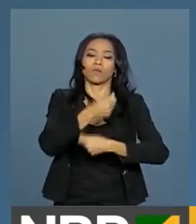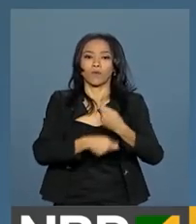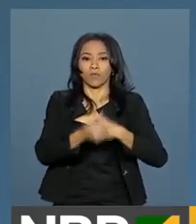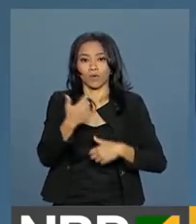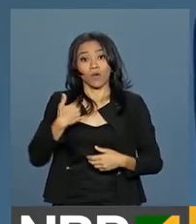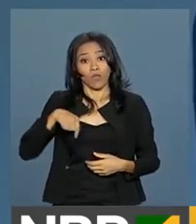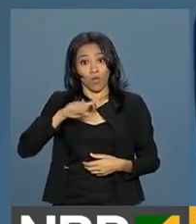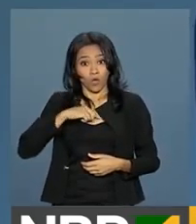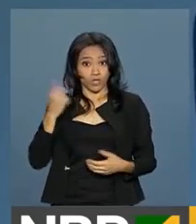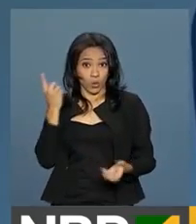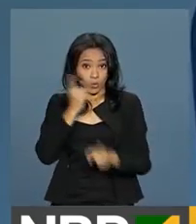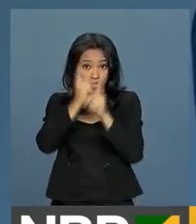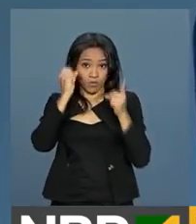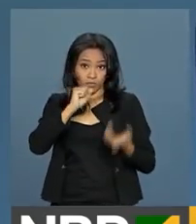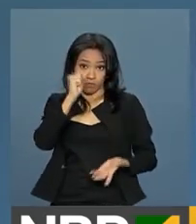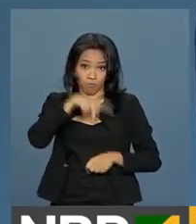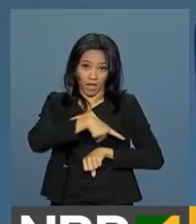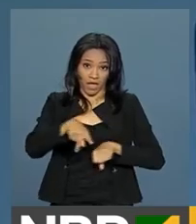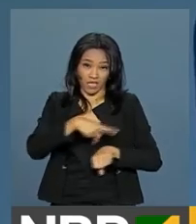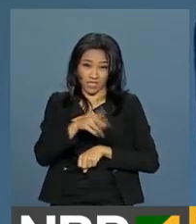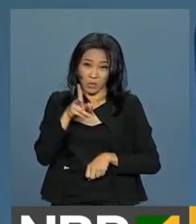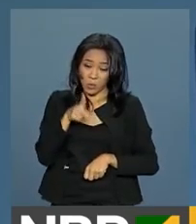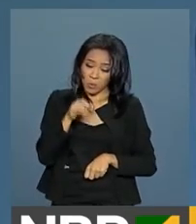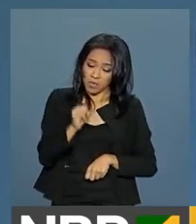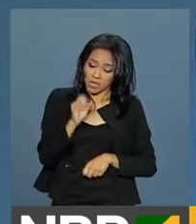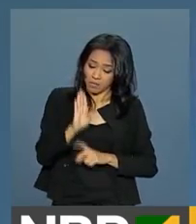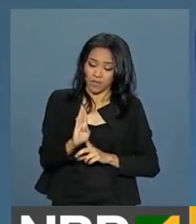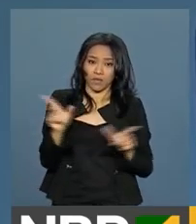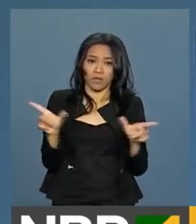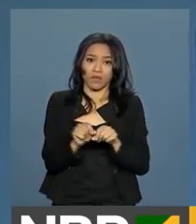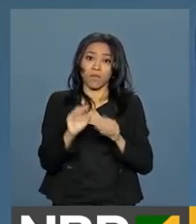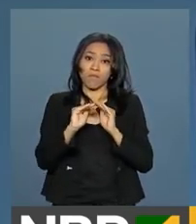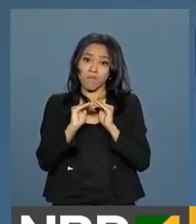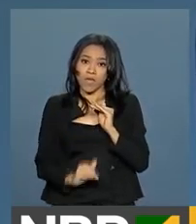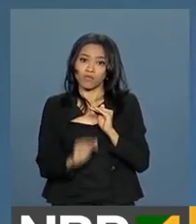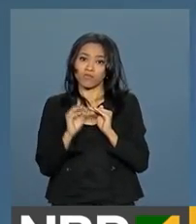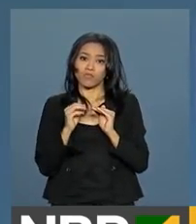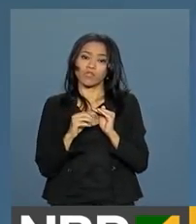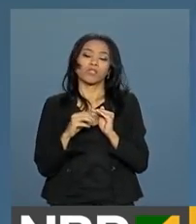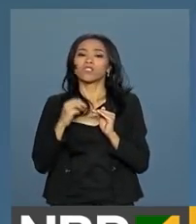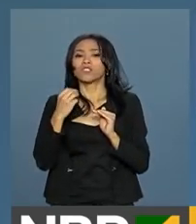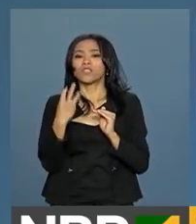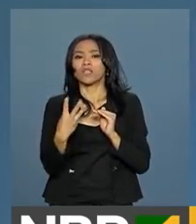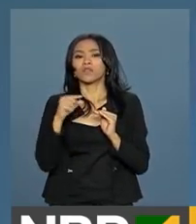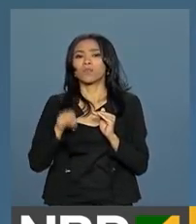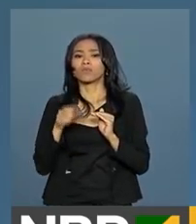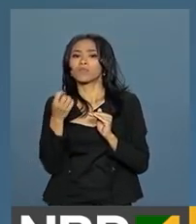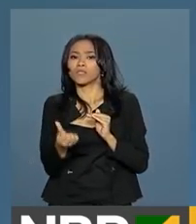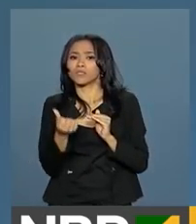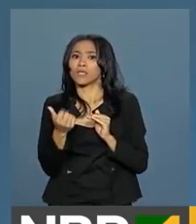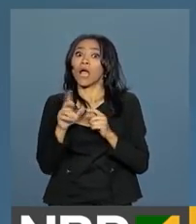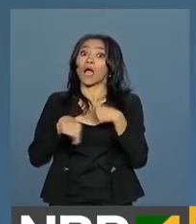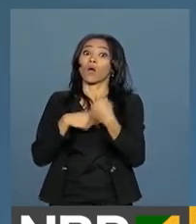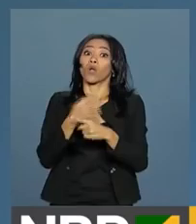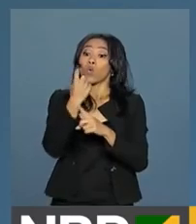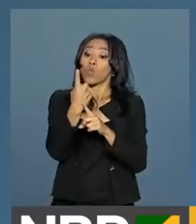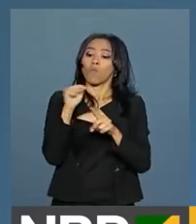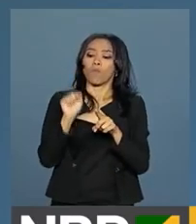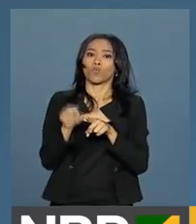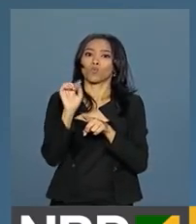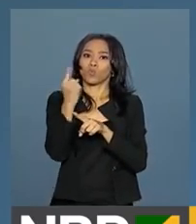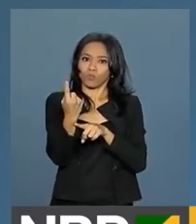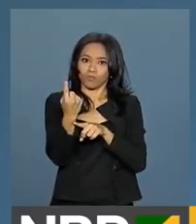pegamos um país com o pib de -3 pontos 6 logo no primeiro ano tivemos um positivo de 1.1